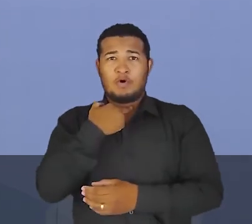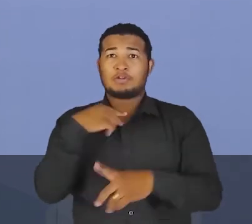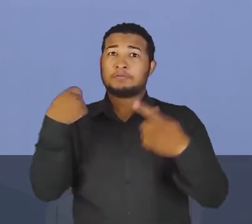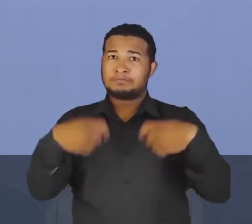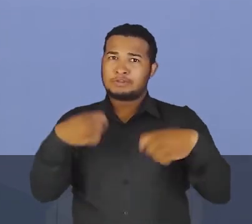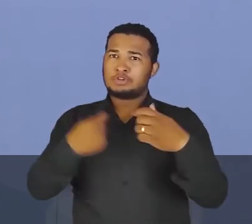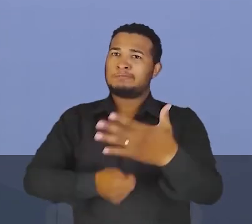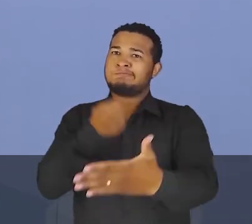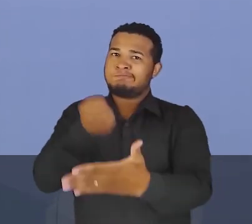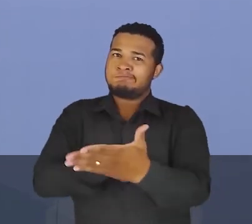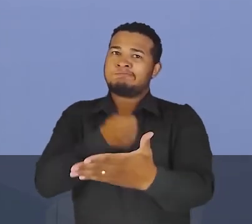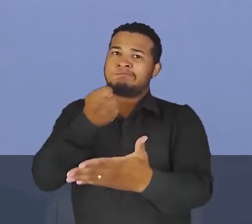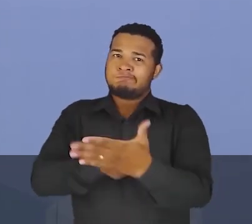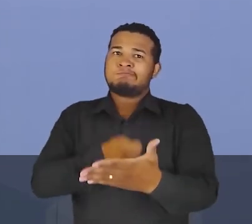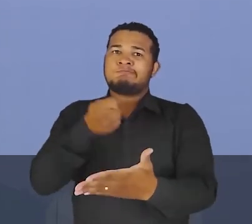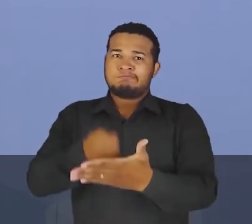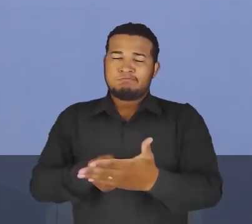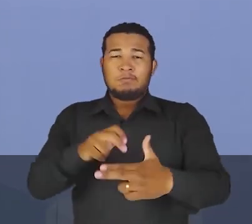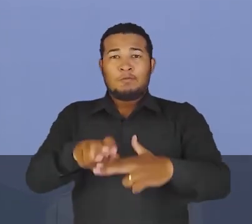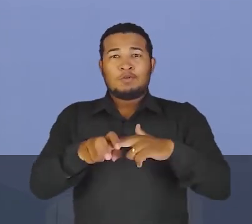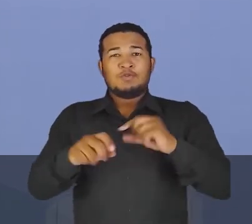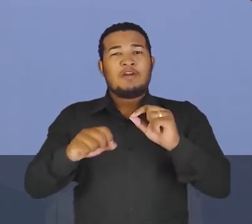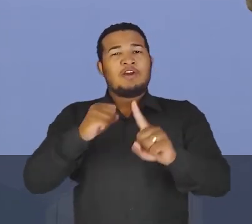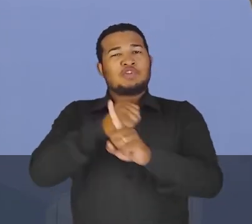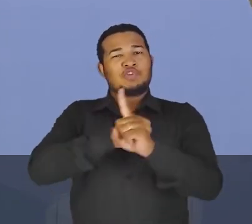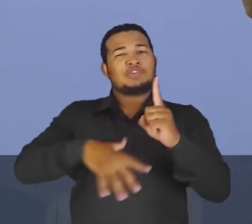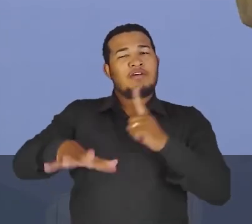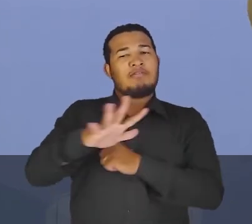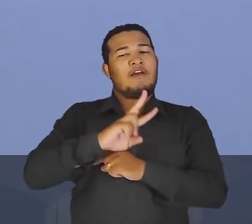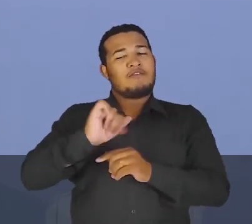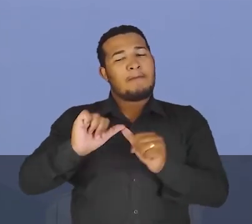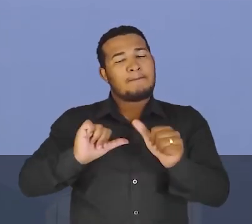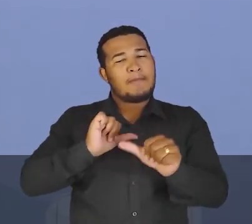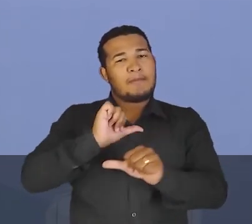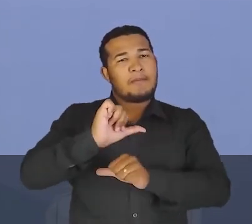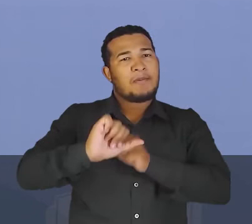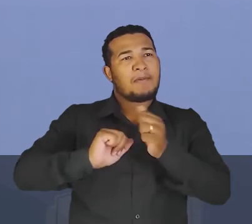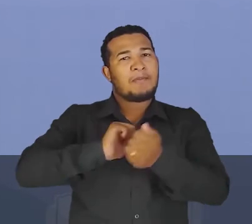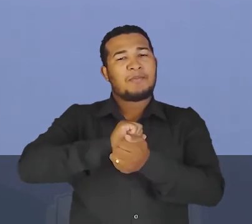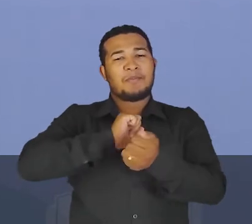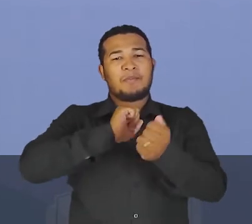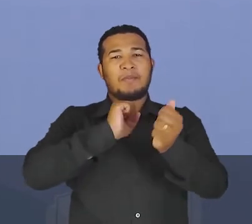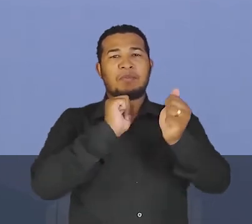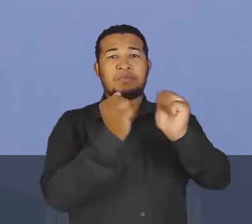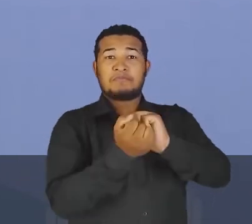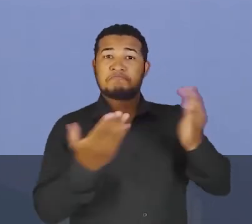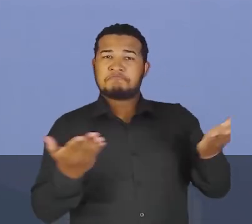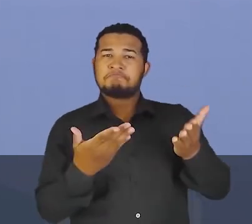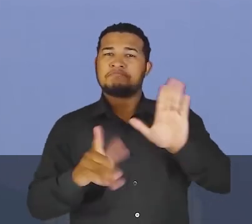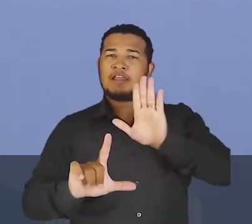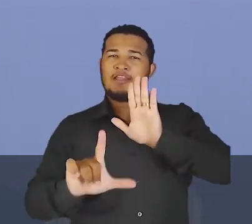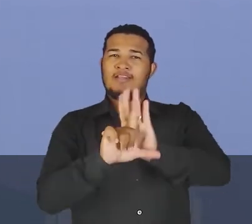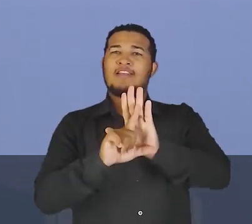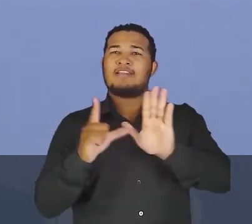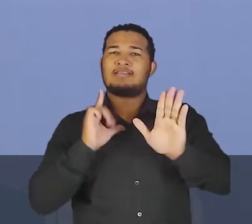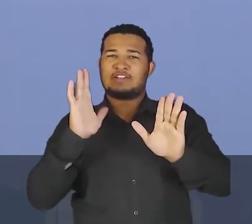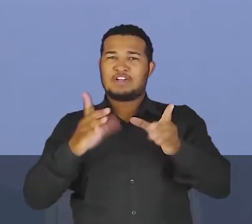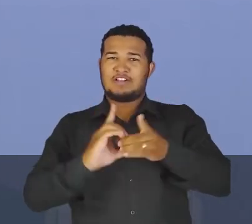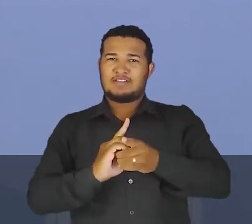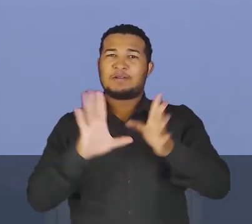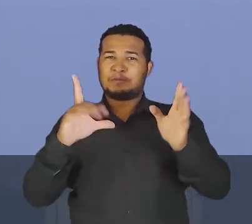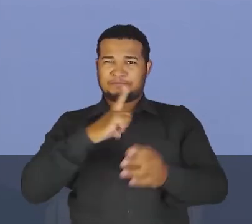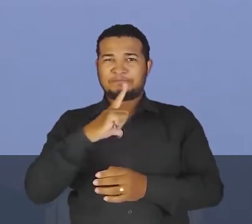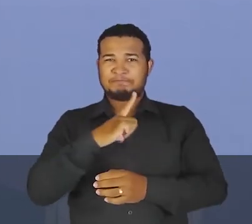pudessem votar. A ideia é que a nossa sociedade ela vai se transformando e as nossas leis, agora com a nossa democracia, a gente tem